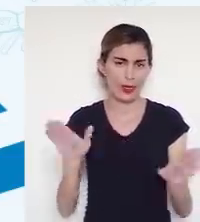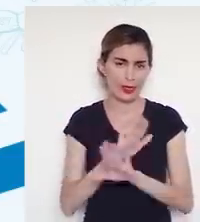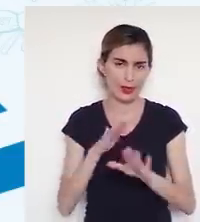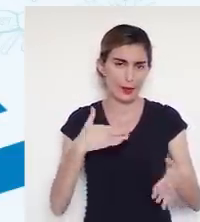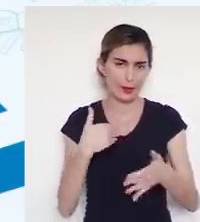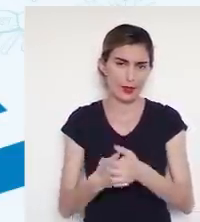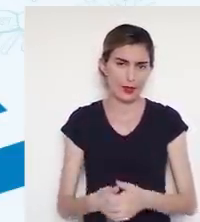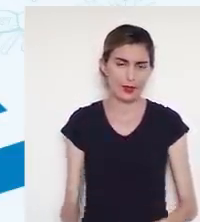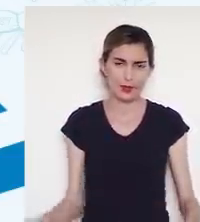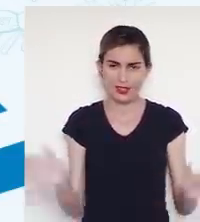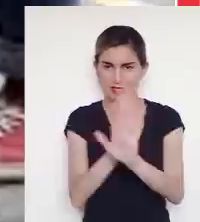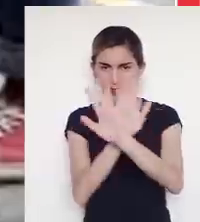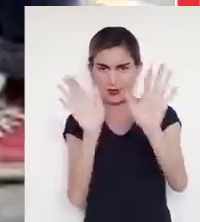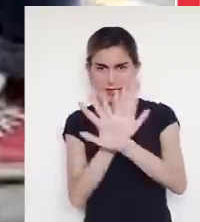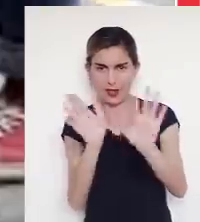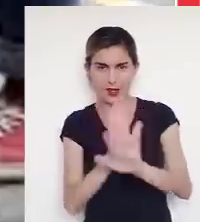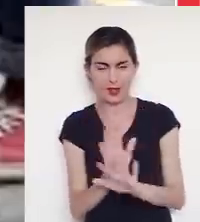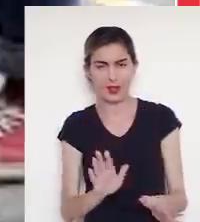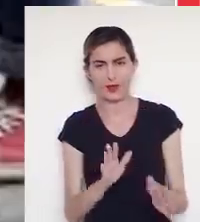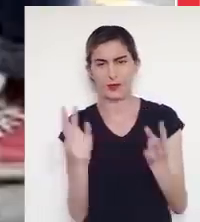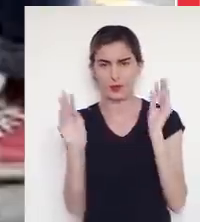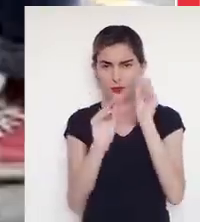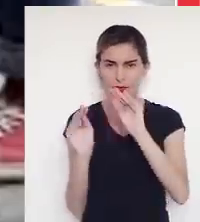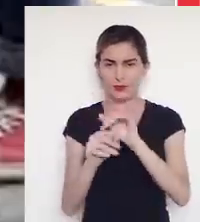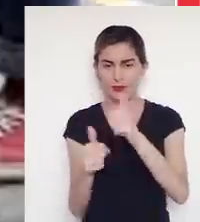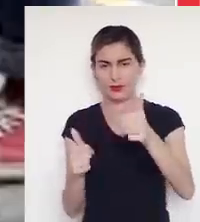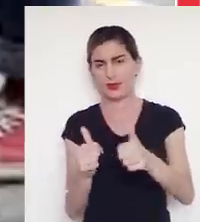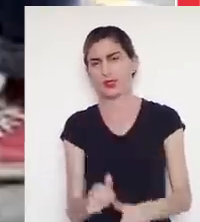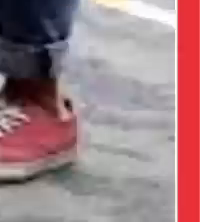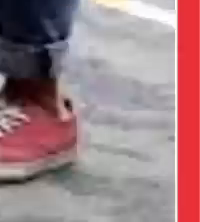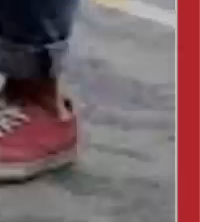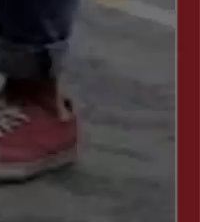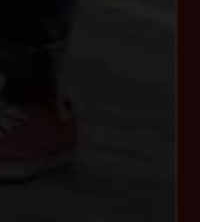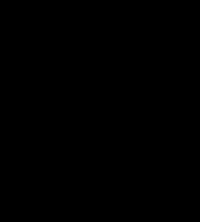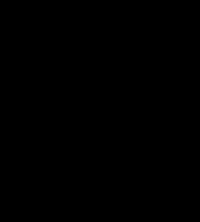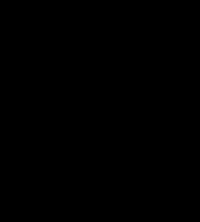Até a próxima aí, pessoal. Tchau, tchau. Saudações aí. Valeu. Tchau, tchau.